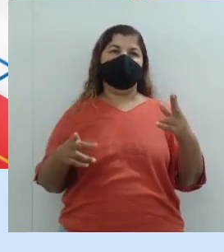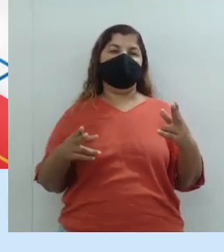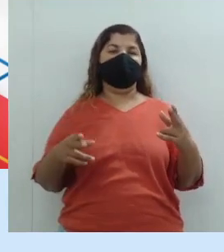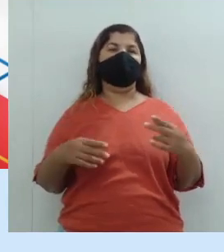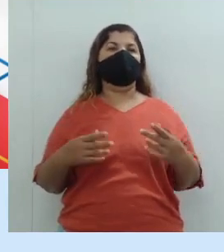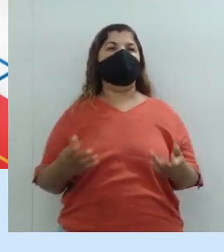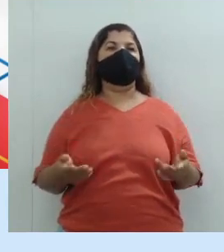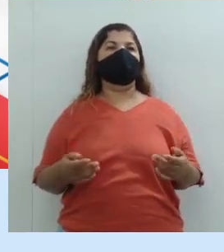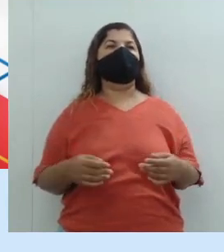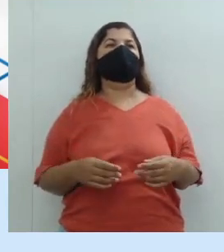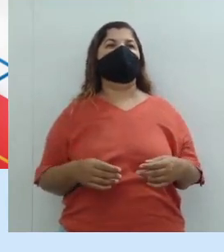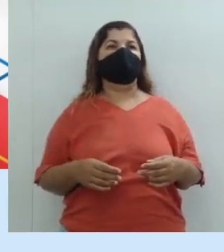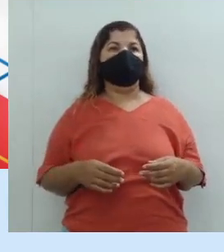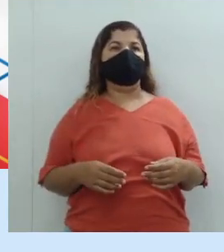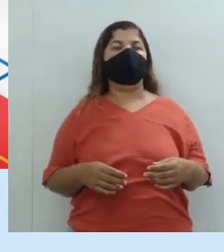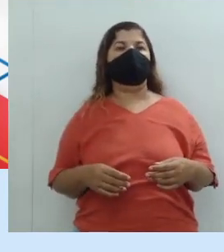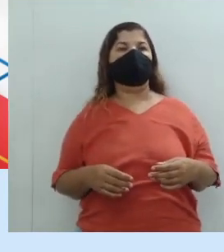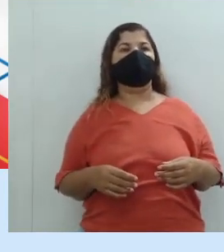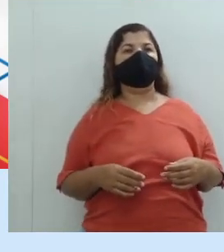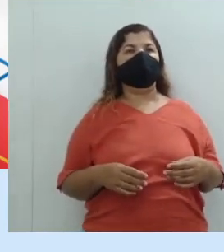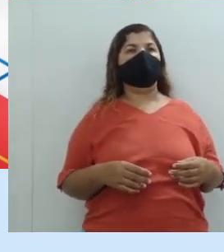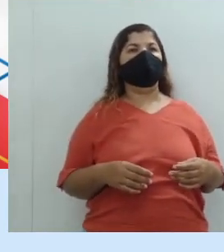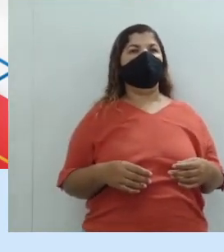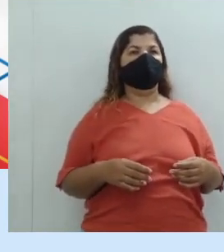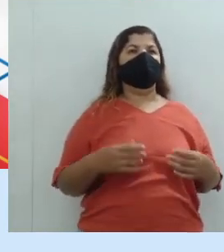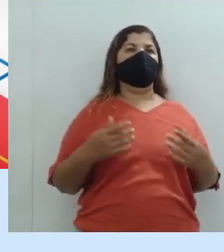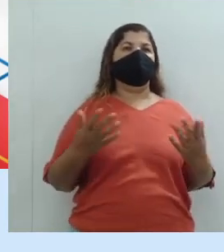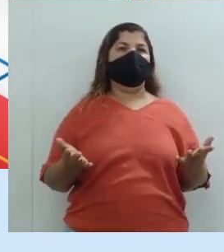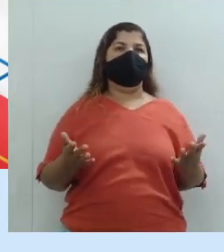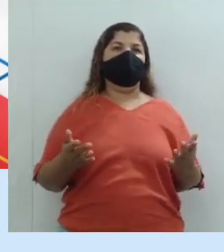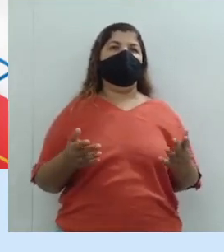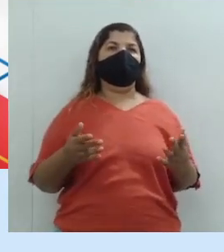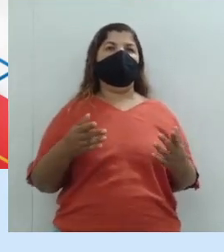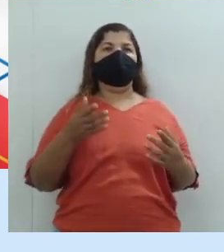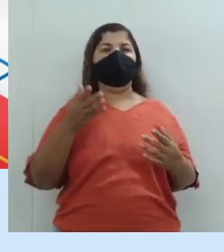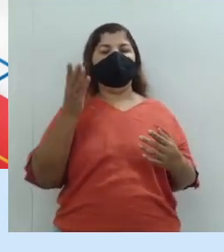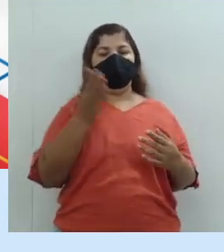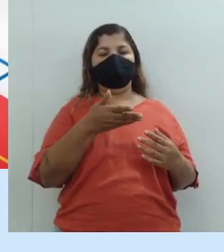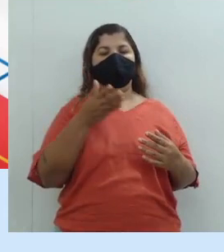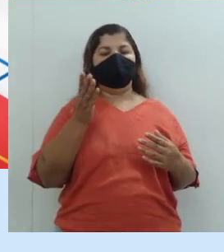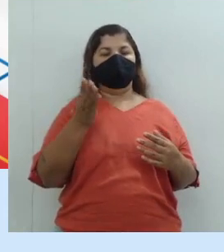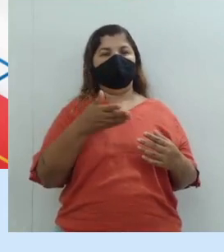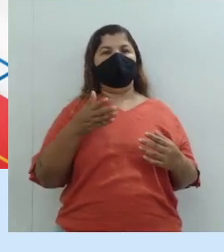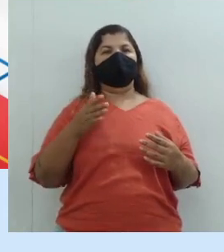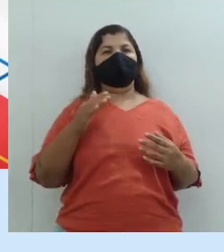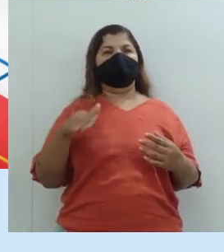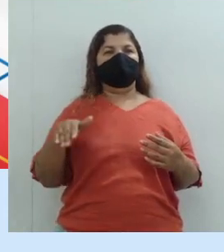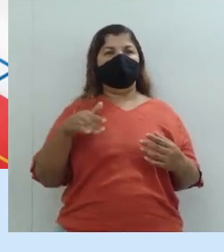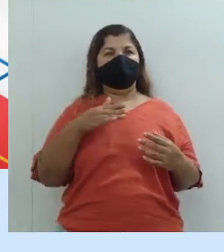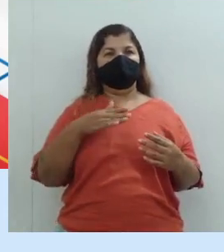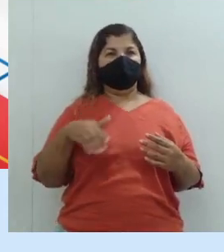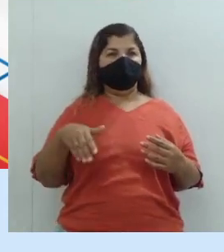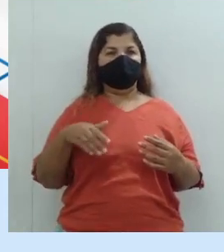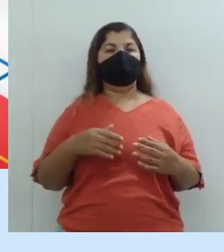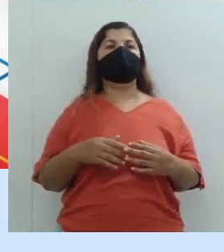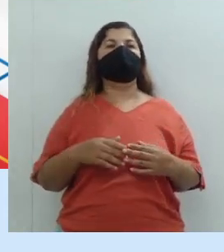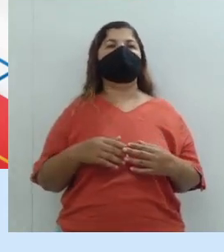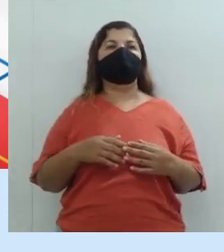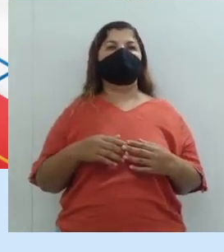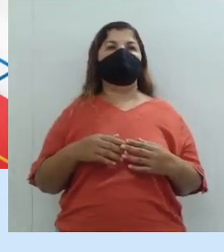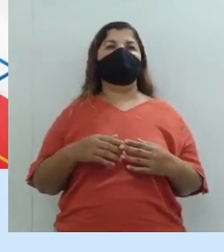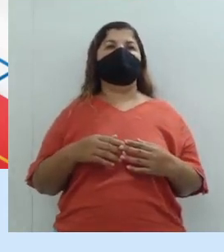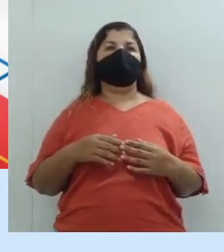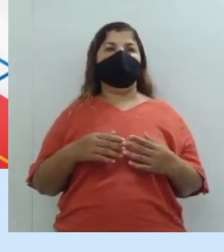também F23 é igual a F32. Fazendo isso, eu vou ter que se cancelam F21 com F12 e eu vou ter